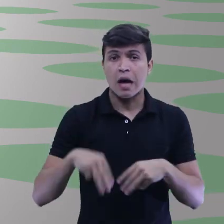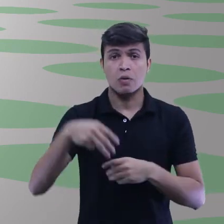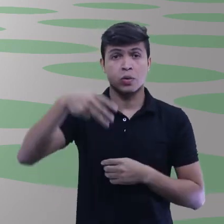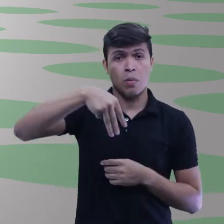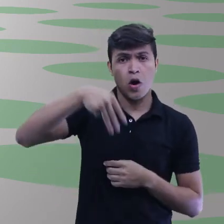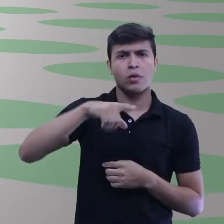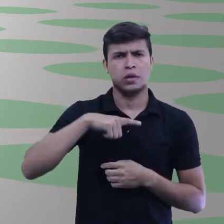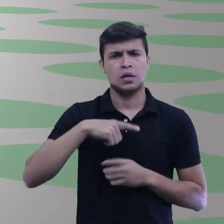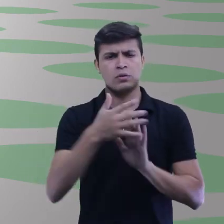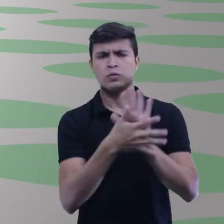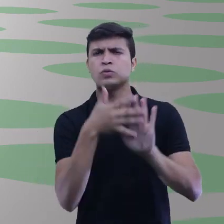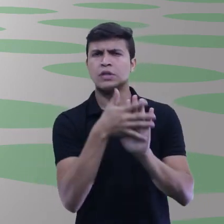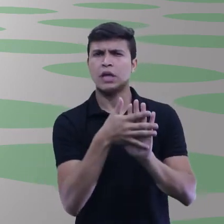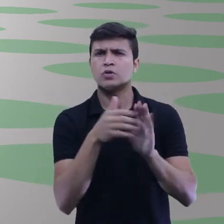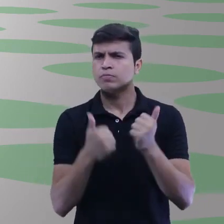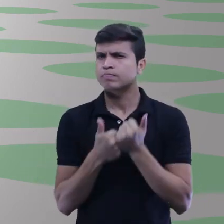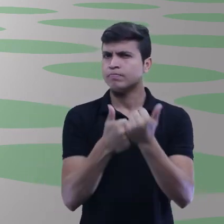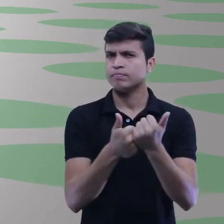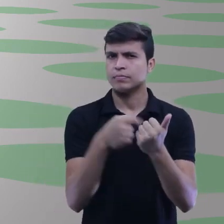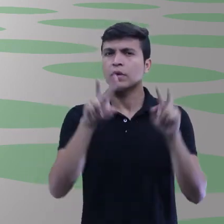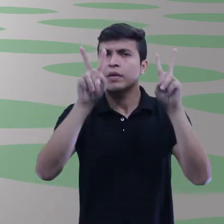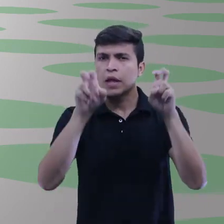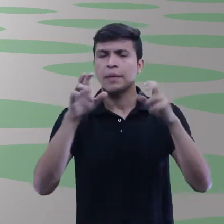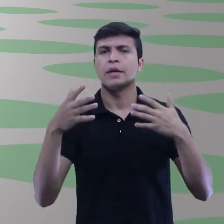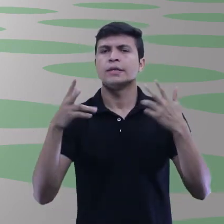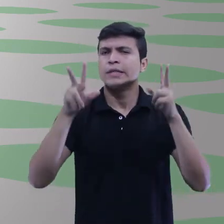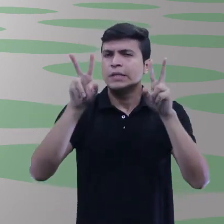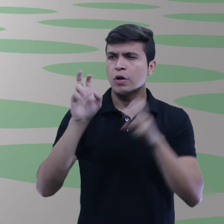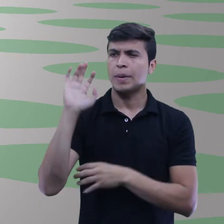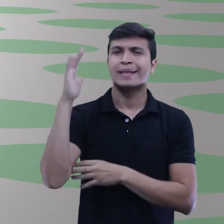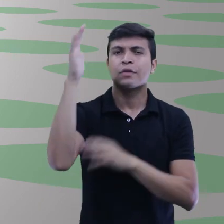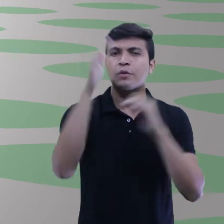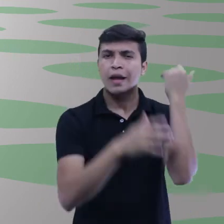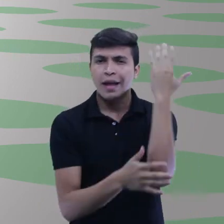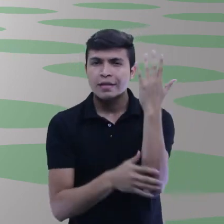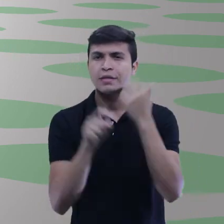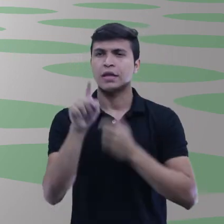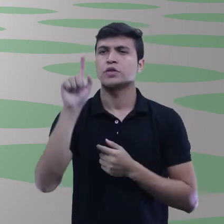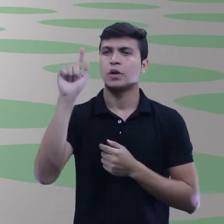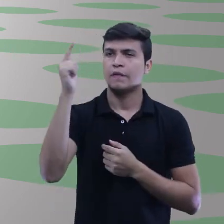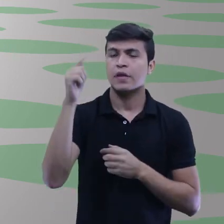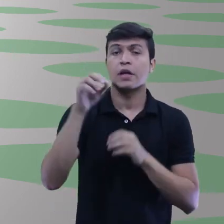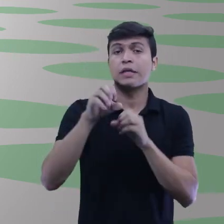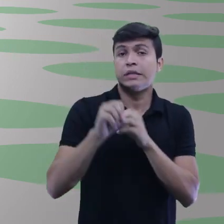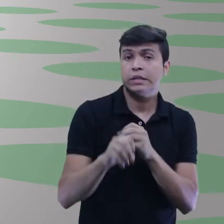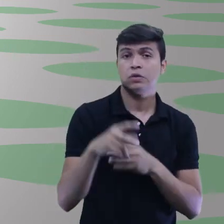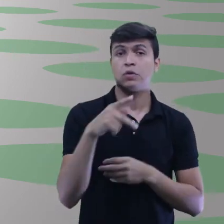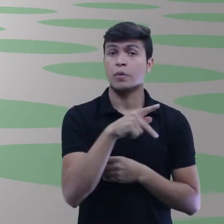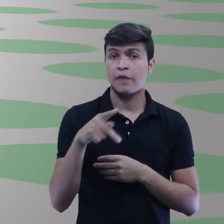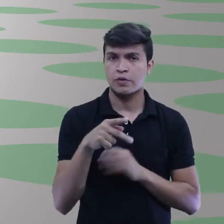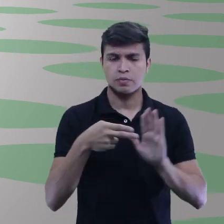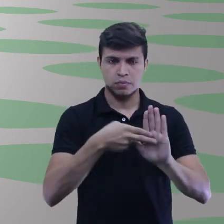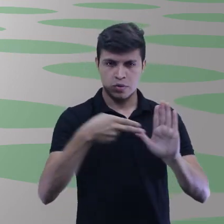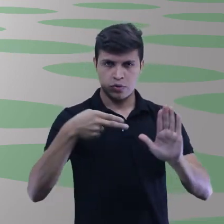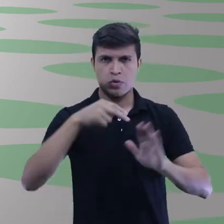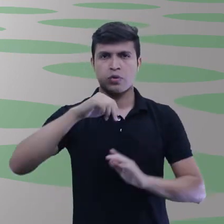final do módulo há um texto complementar, intitulado A Questão da Natureza na Geografia, e no ensino do